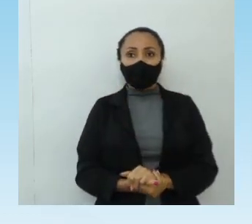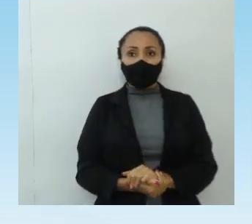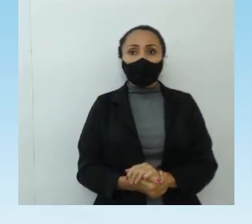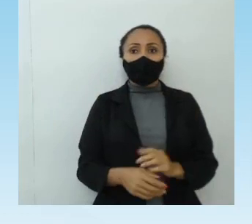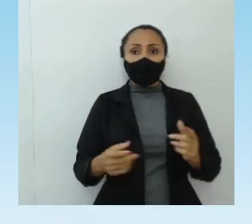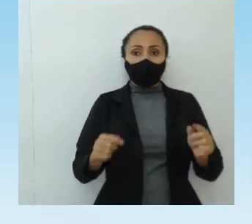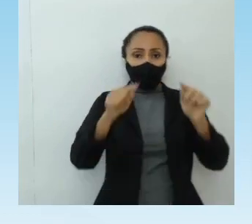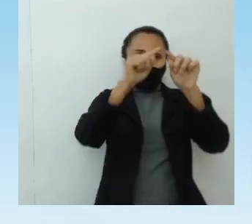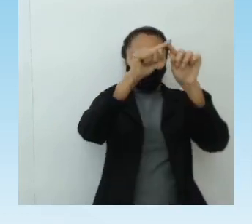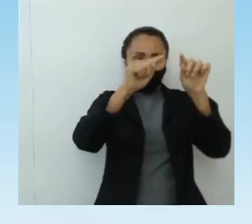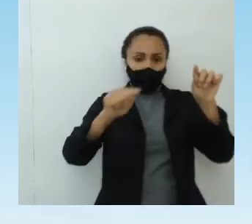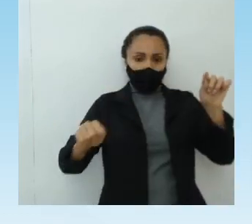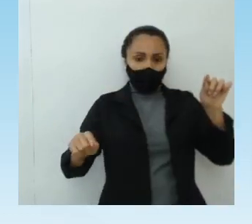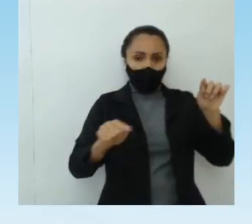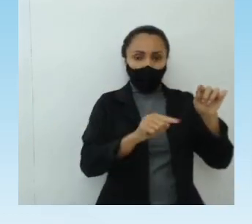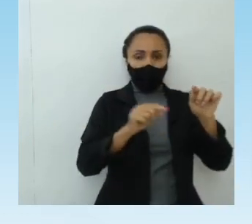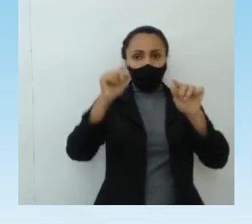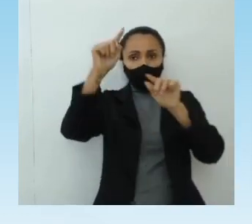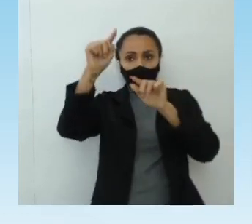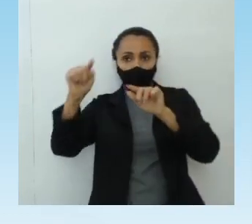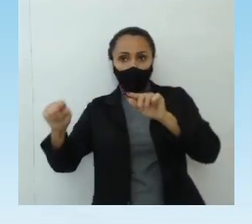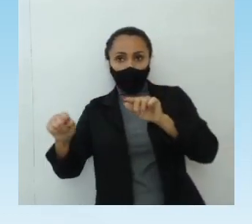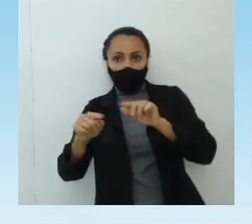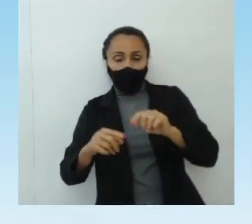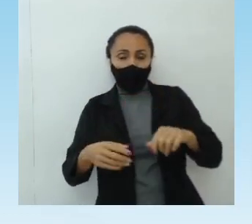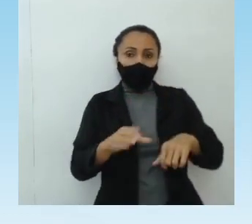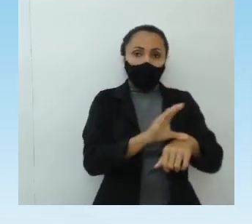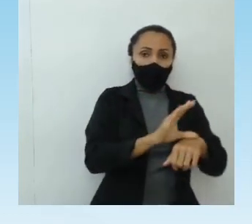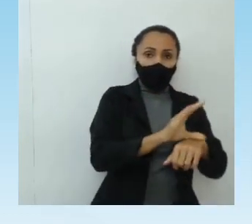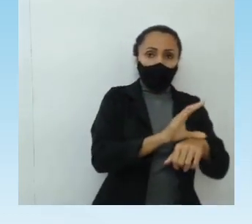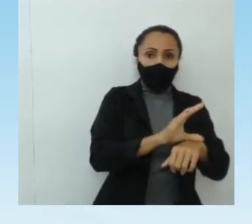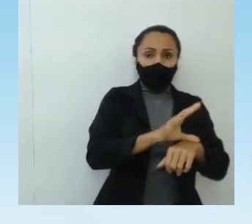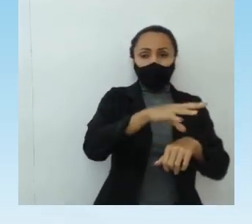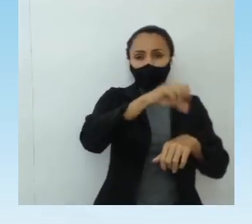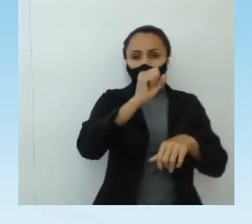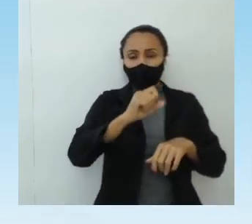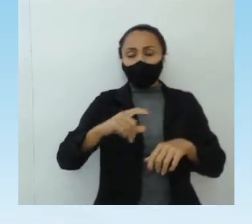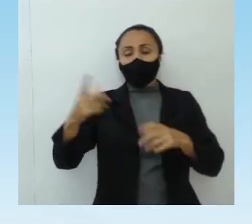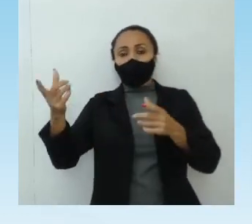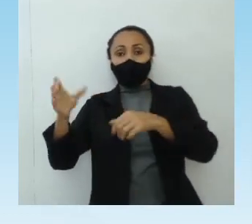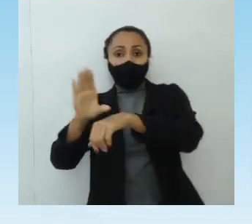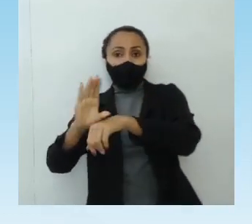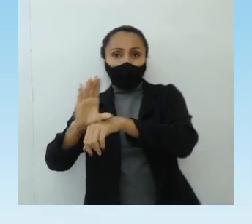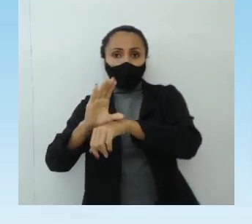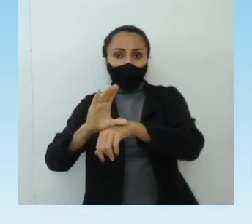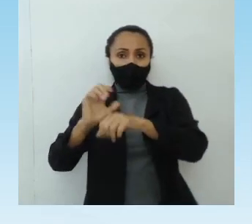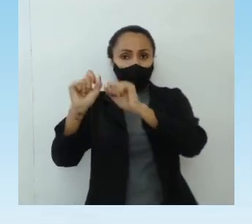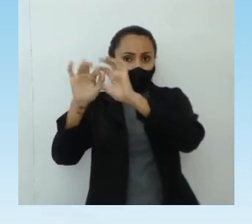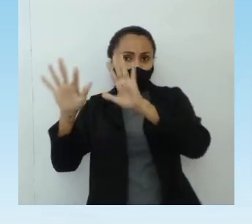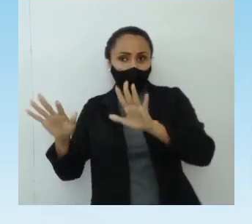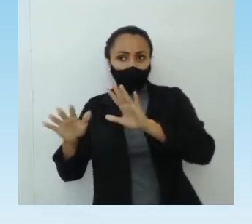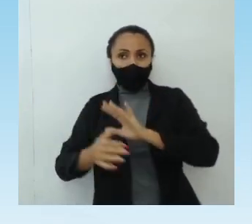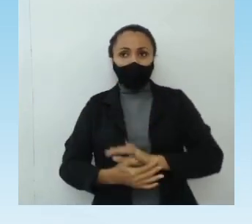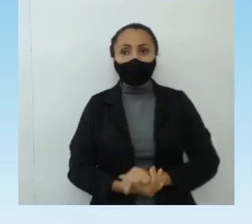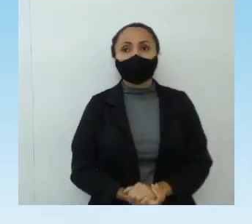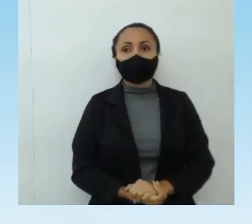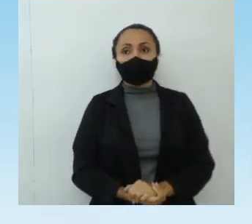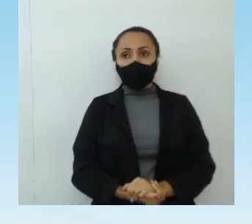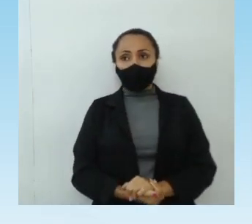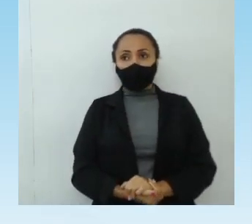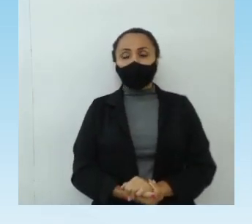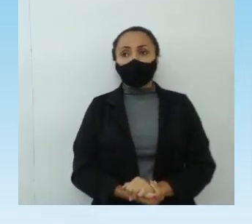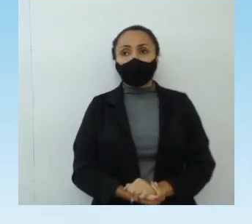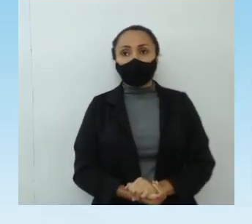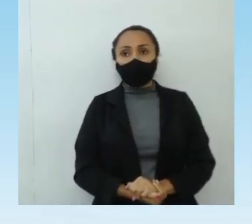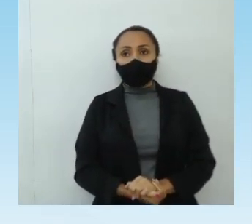dois triângulos, na verdade, né? Um cinza escuro, um cinza mais claro, é um quadrado com isso aí, tá? Vamos lá, então, colocar ele aqui, ó.